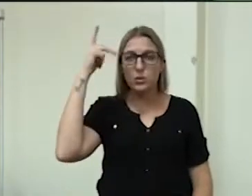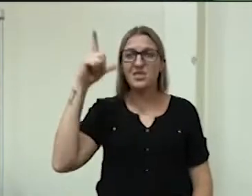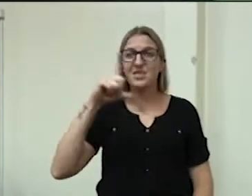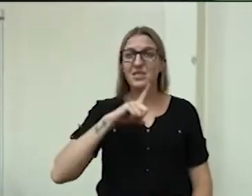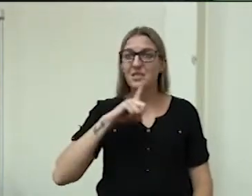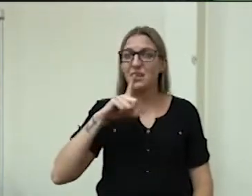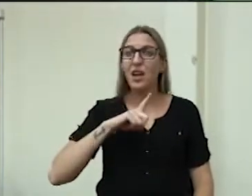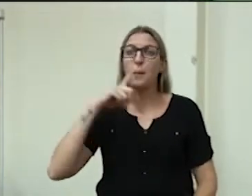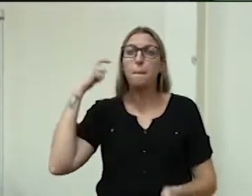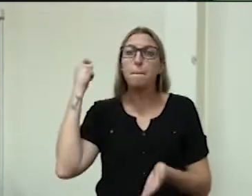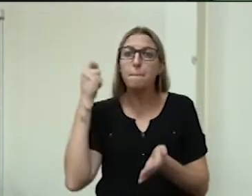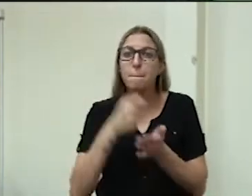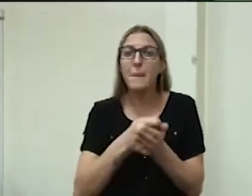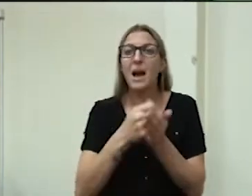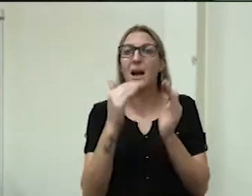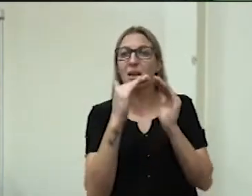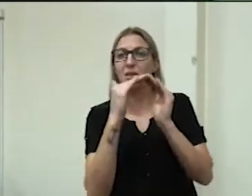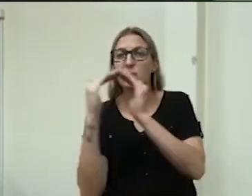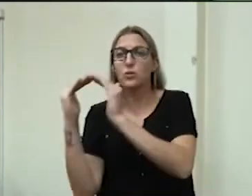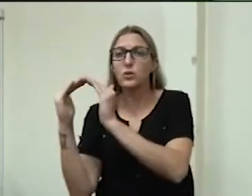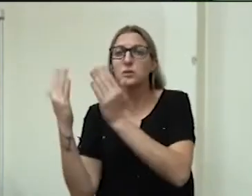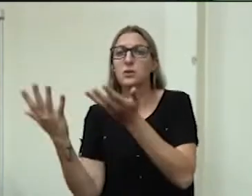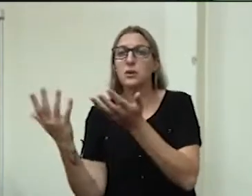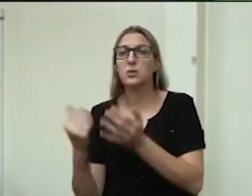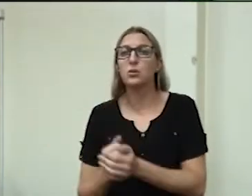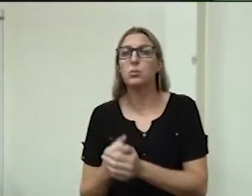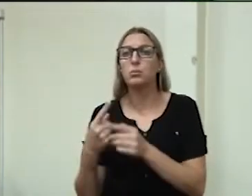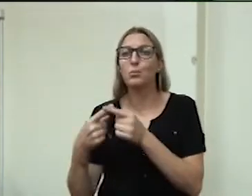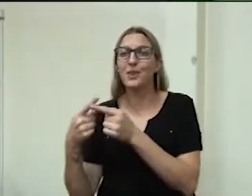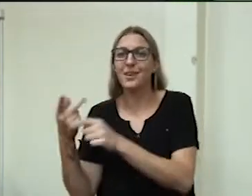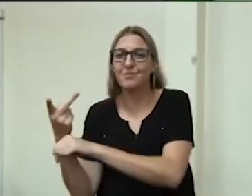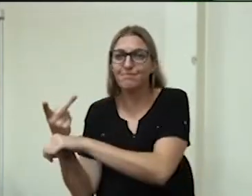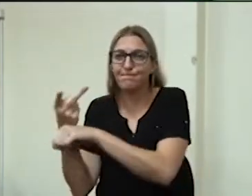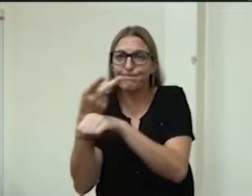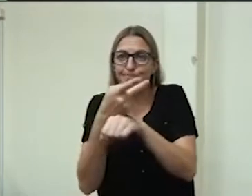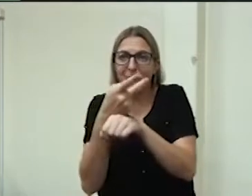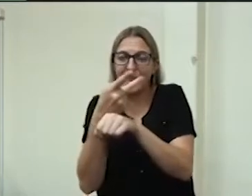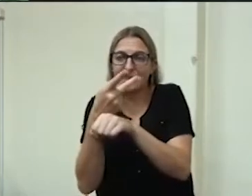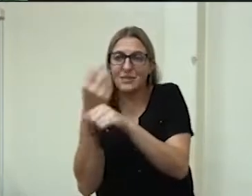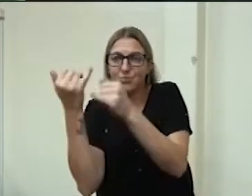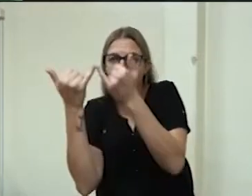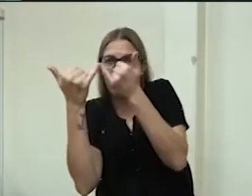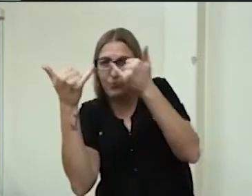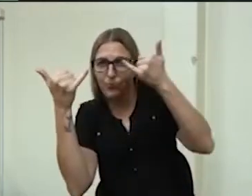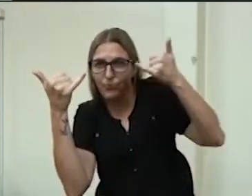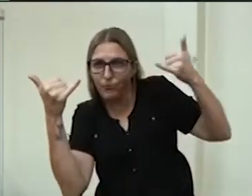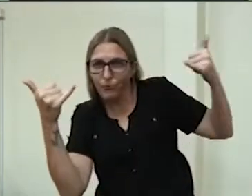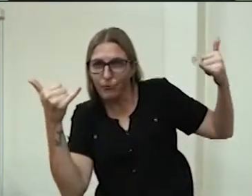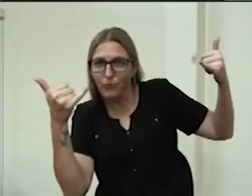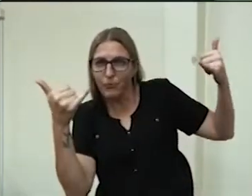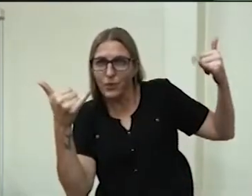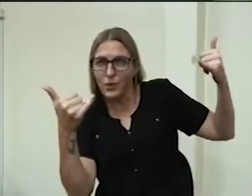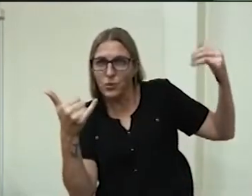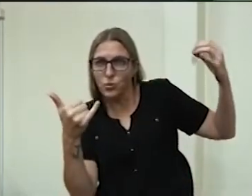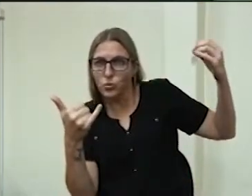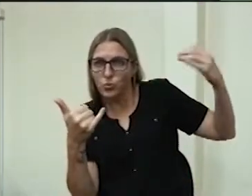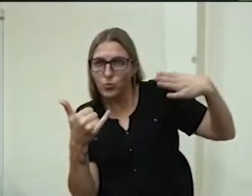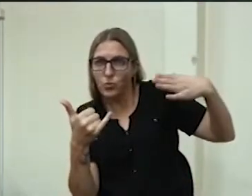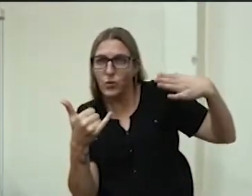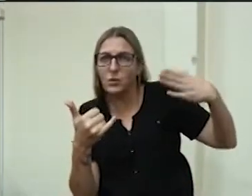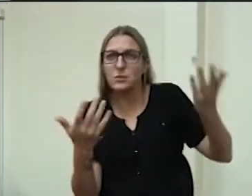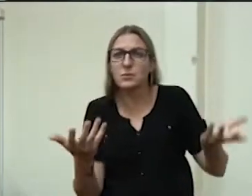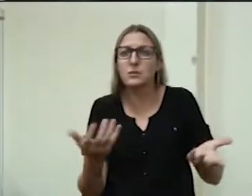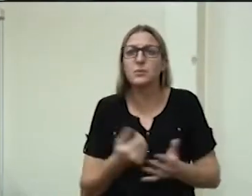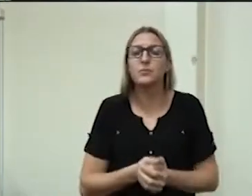do vizinho, porque daí o vizinho que tem lá, ele empresta lá um rabicho de luz Daí, em vez de cobrar o que é, de fato,